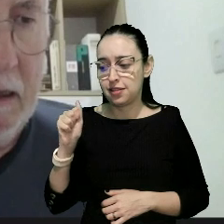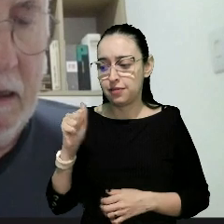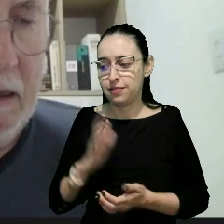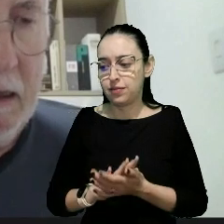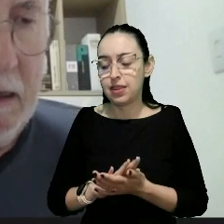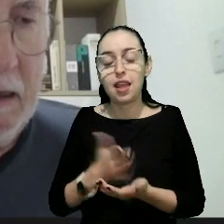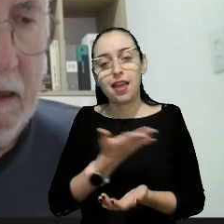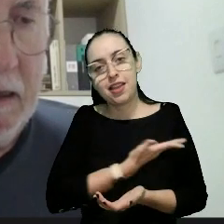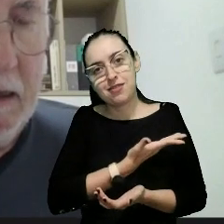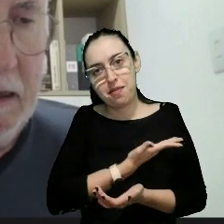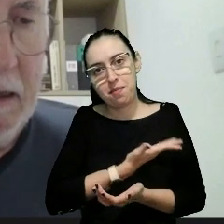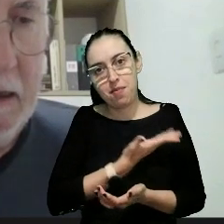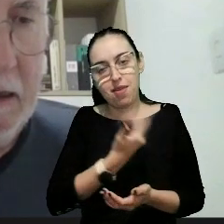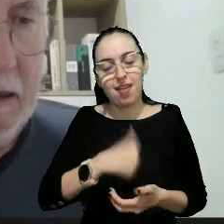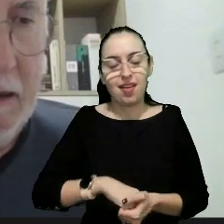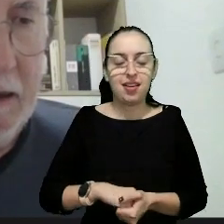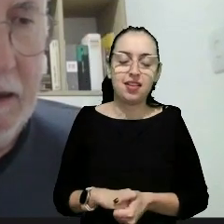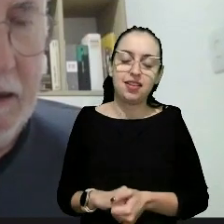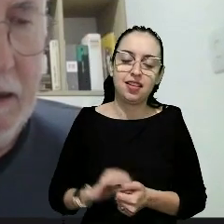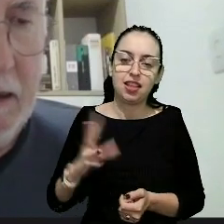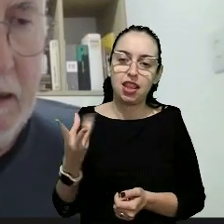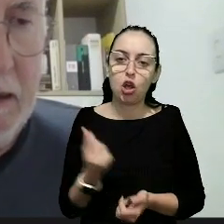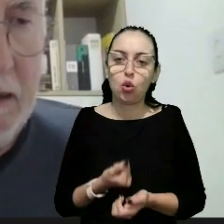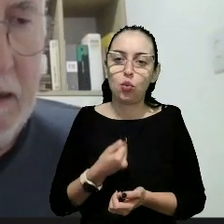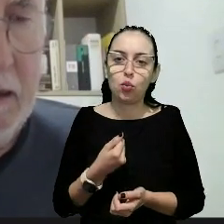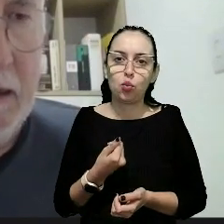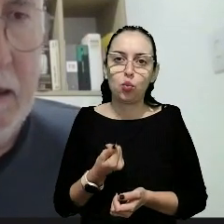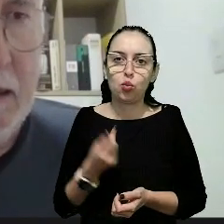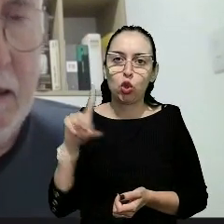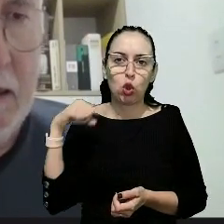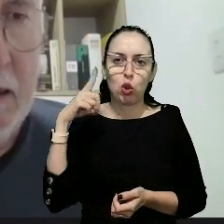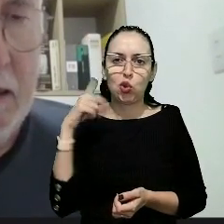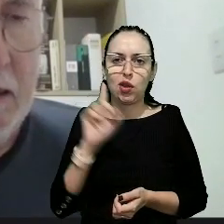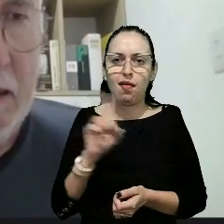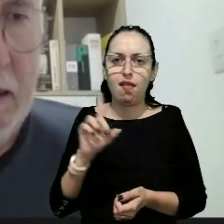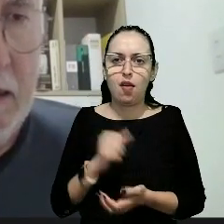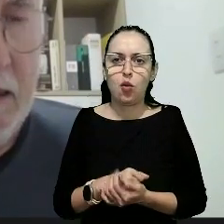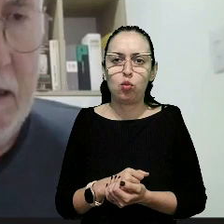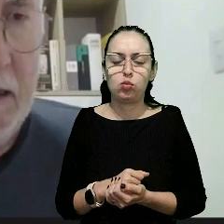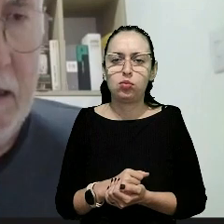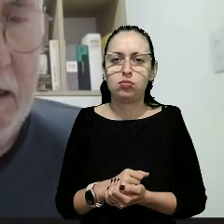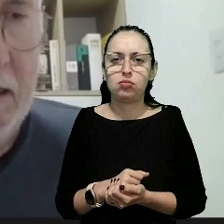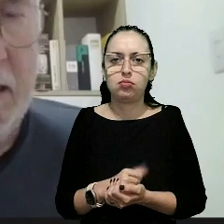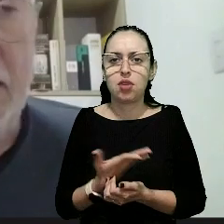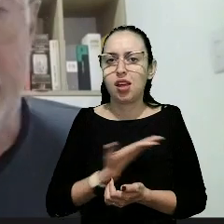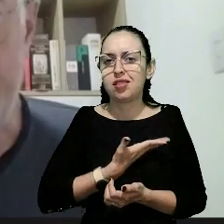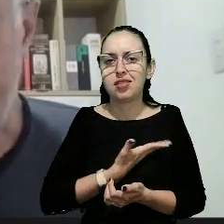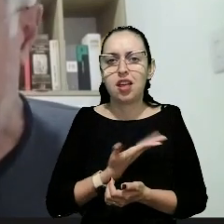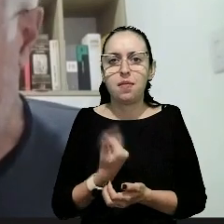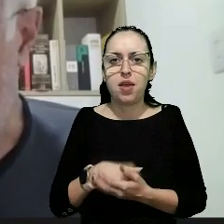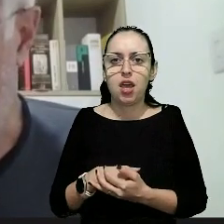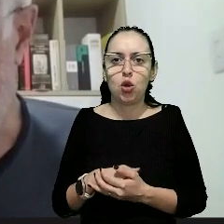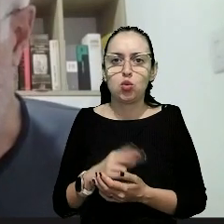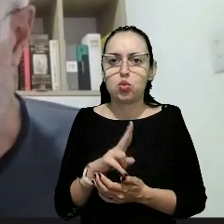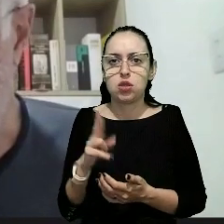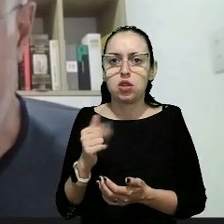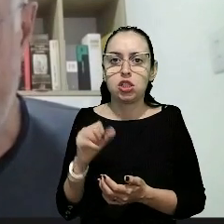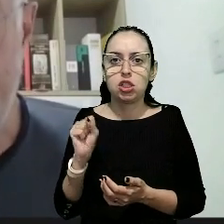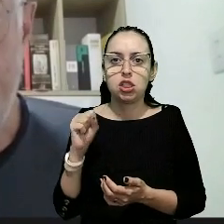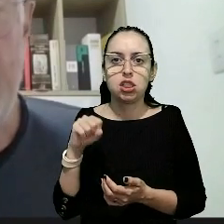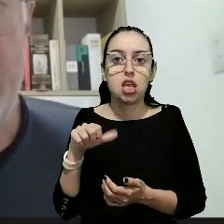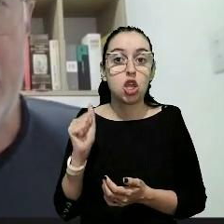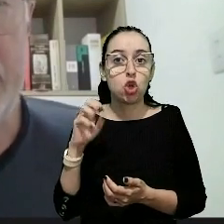doutora Marisa, Não, não me chame. porque você é minha amiga, então eu não vou te chamar de doutora, porque eu não chamo